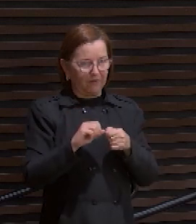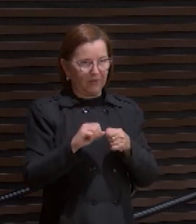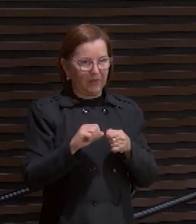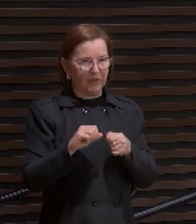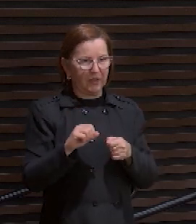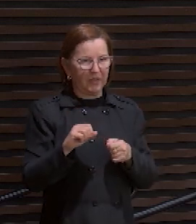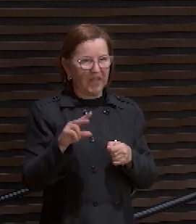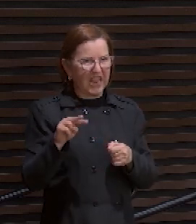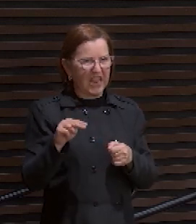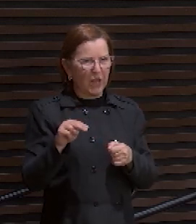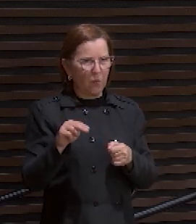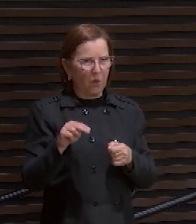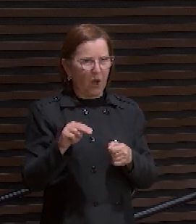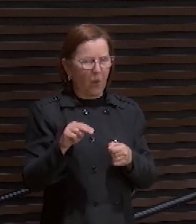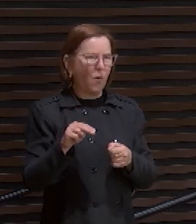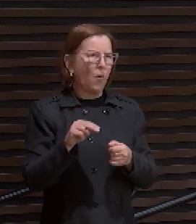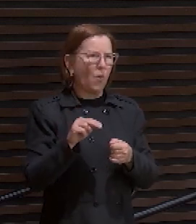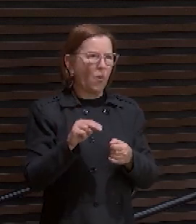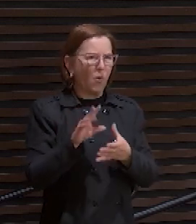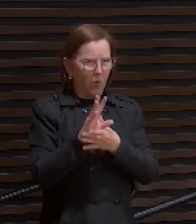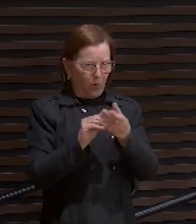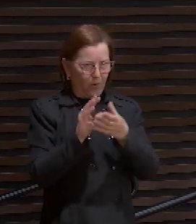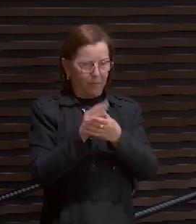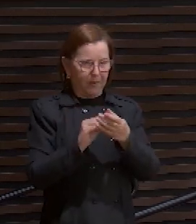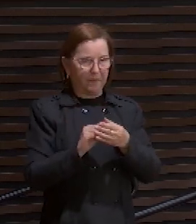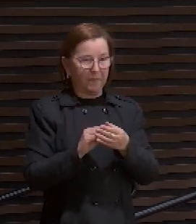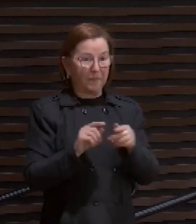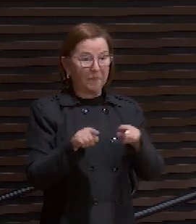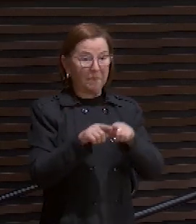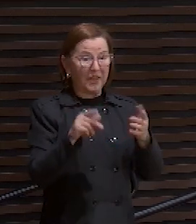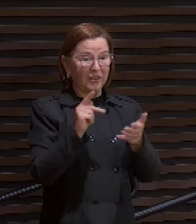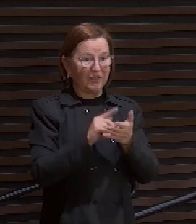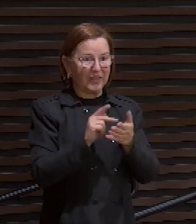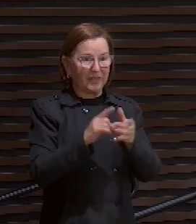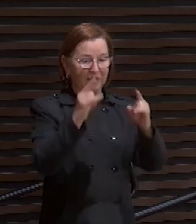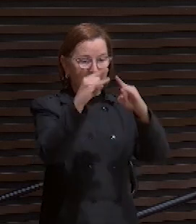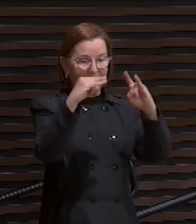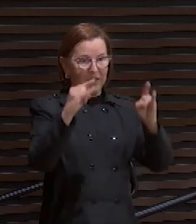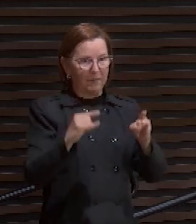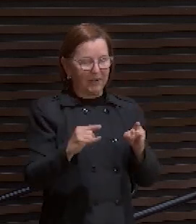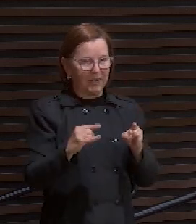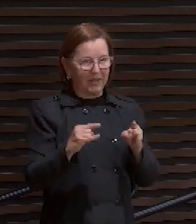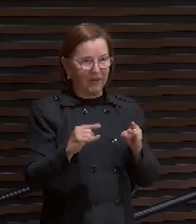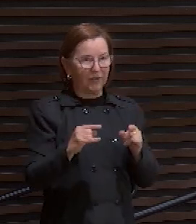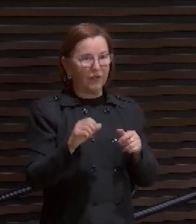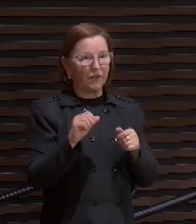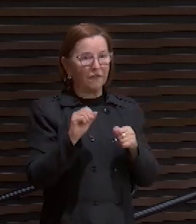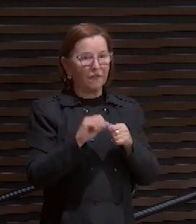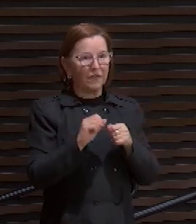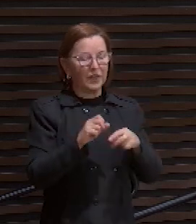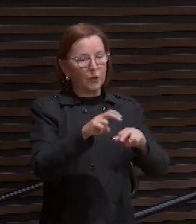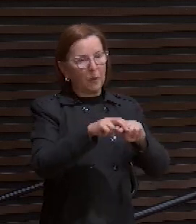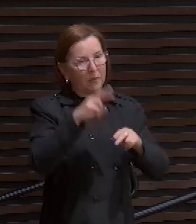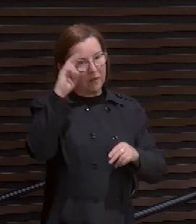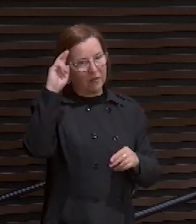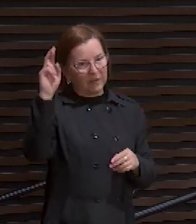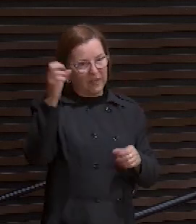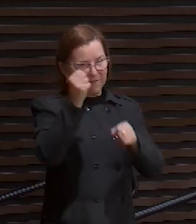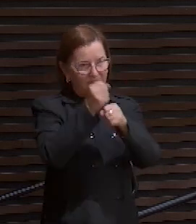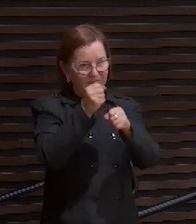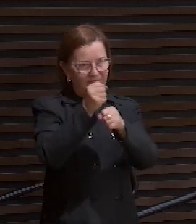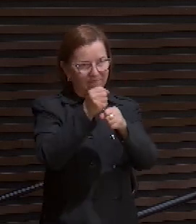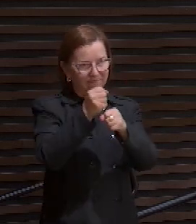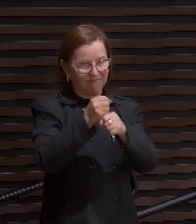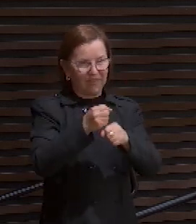verdadeiro tabernáculo foi erigido pelo Senhor e não pelo homem, como foi a tenda